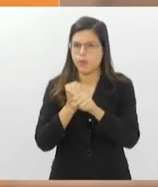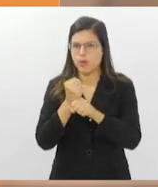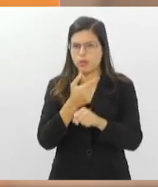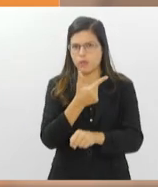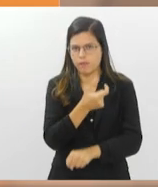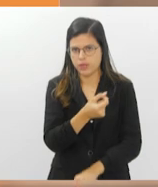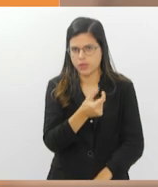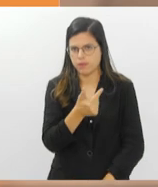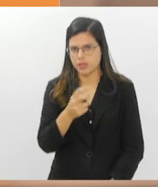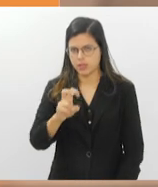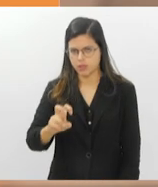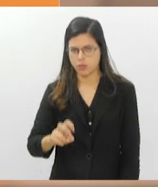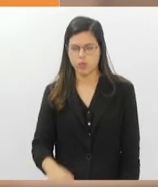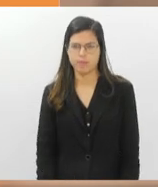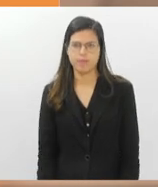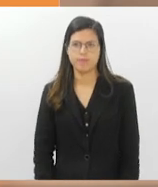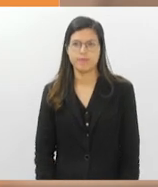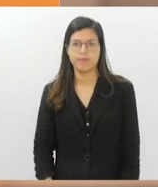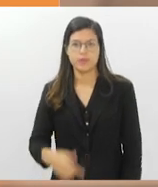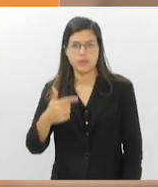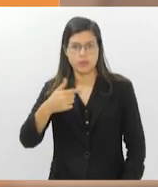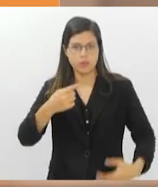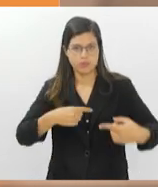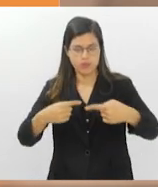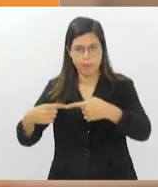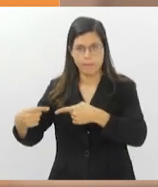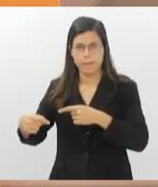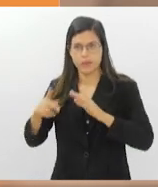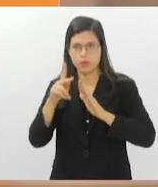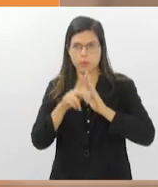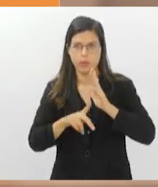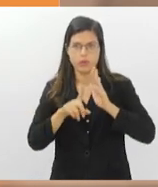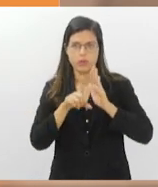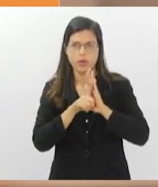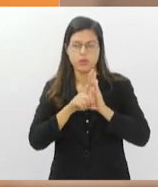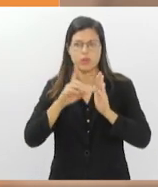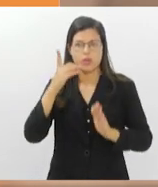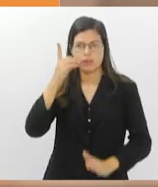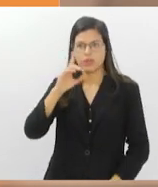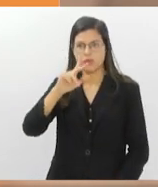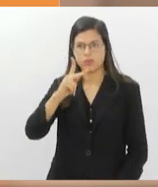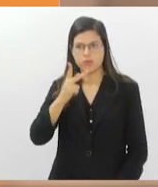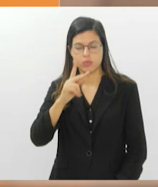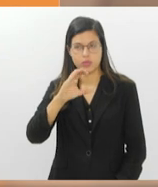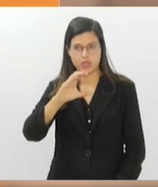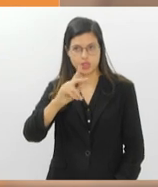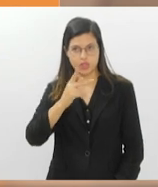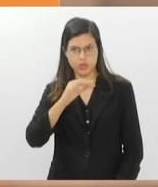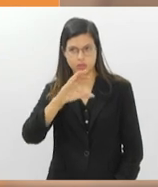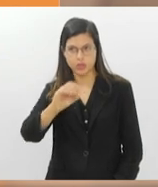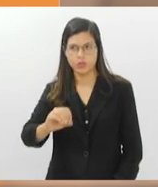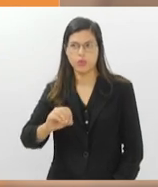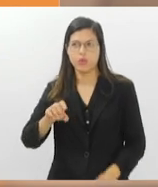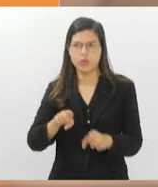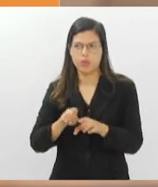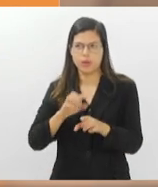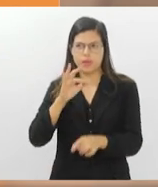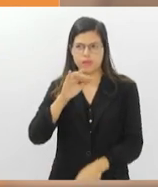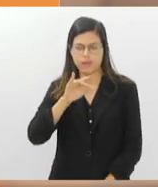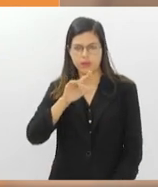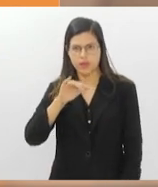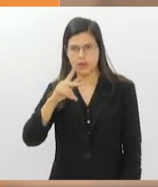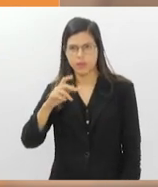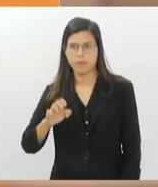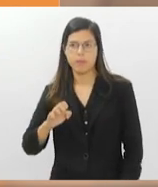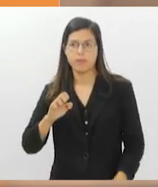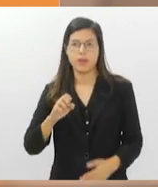2025. Em segunda discussão, um projeto dos deputados Chico Machado e Felipe Soares, que cria a Delegacia de